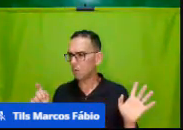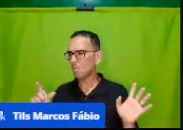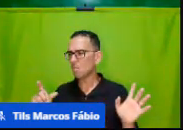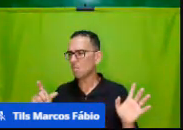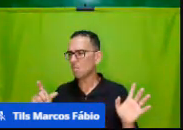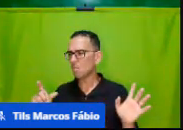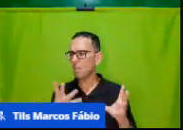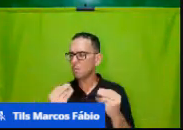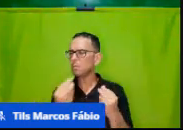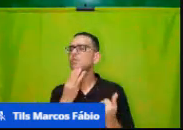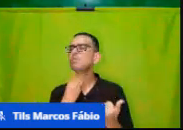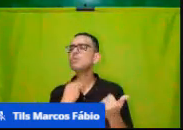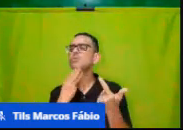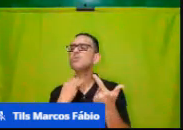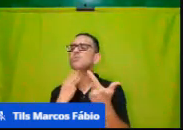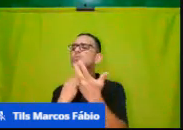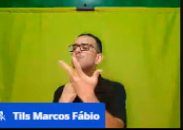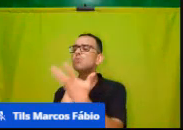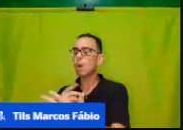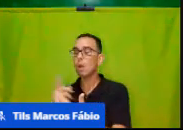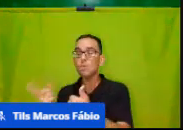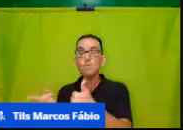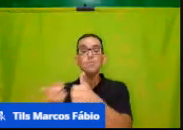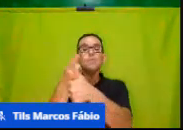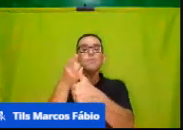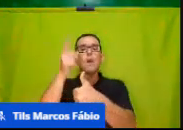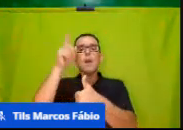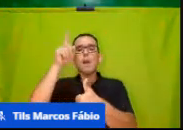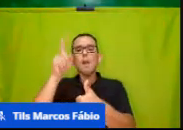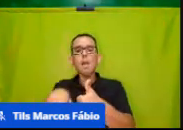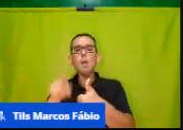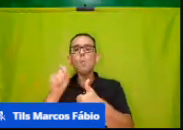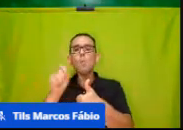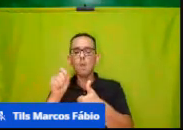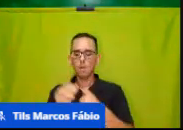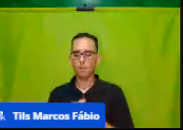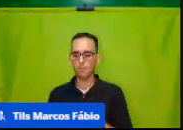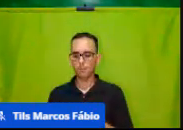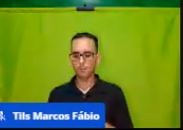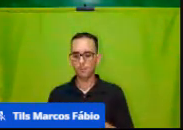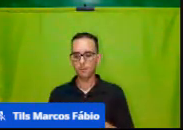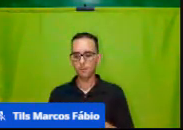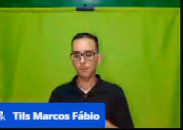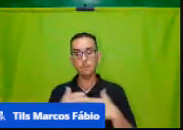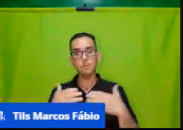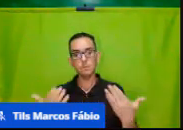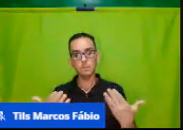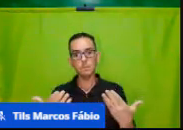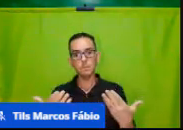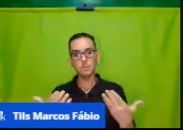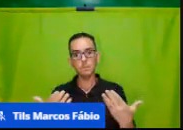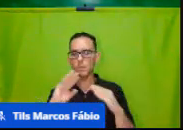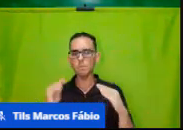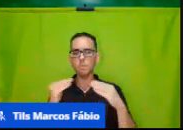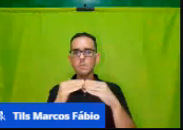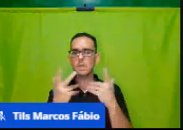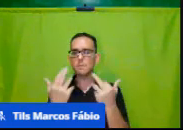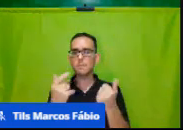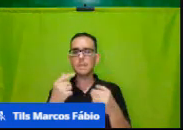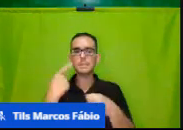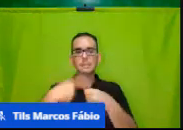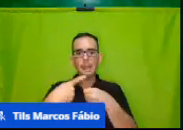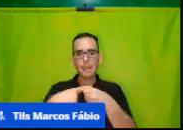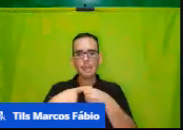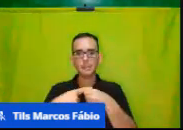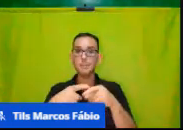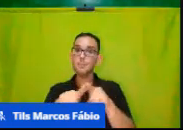para isso, né, um deles é a questão, assim, de que, apesar de estarmos numa mesma cidade, as realidades